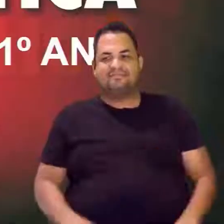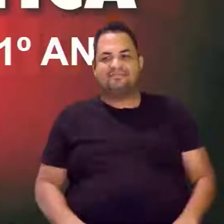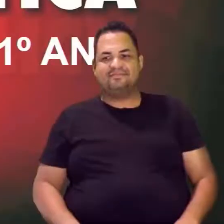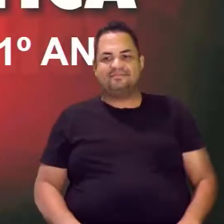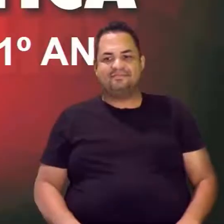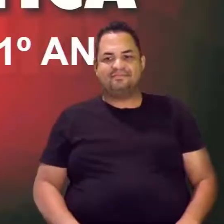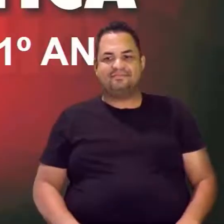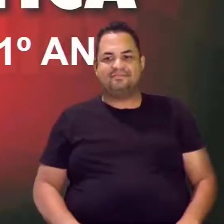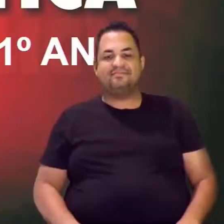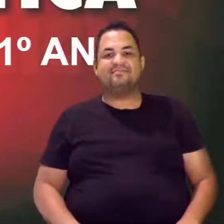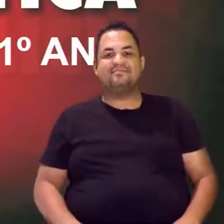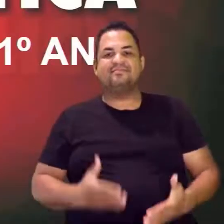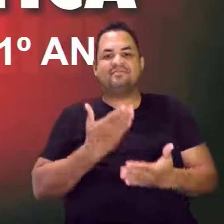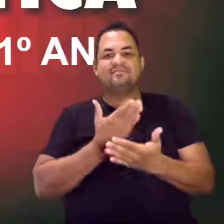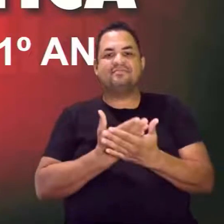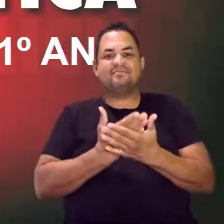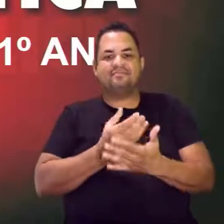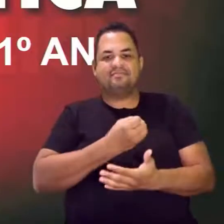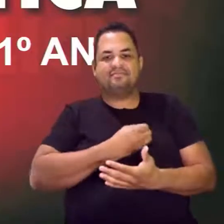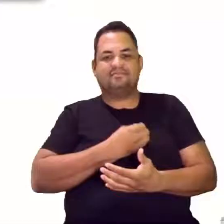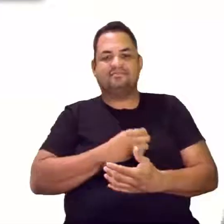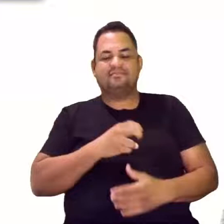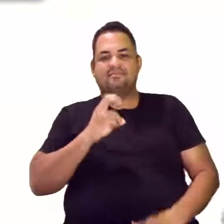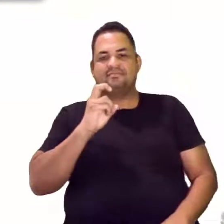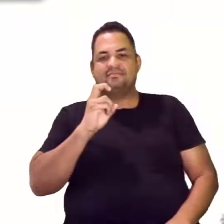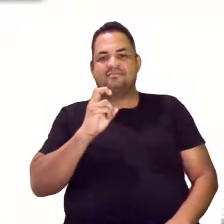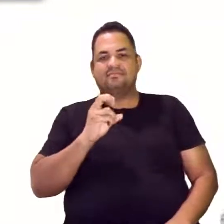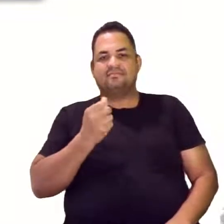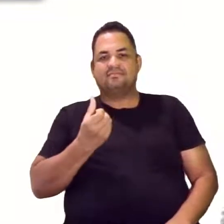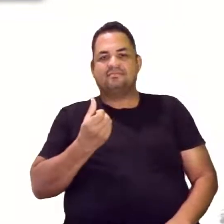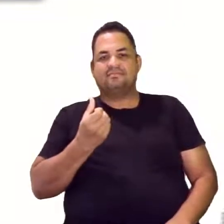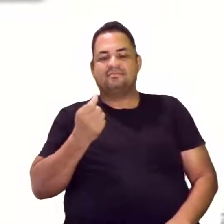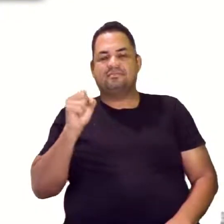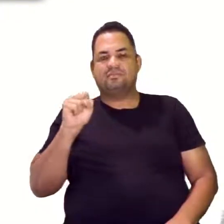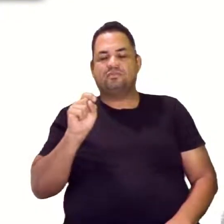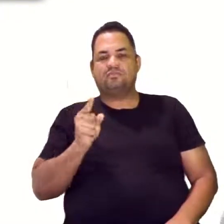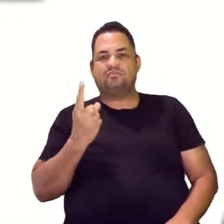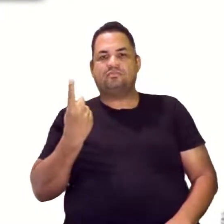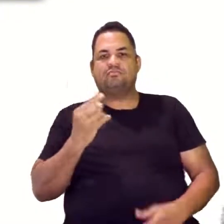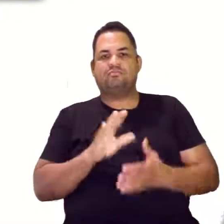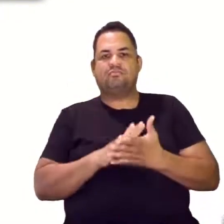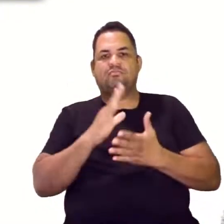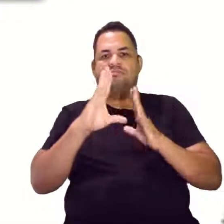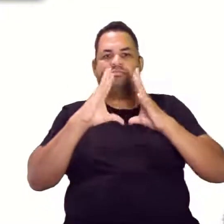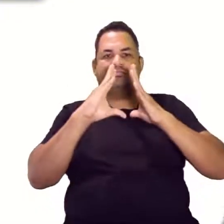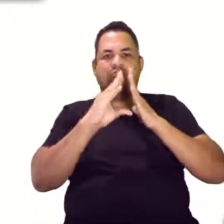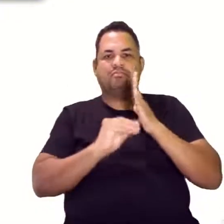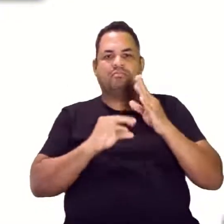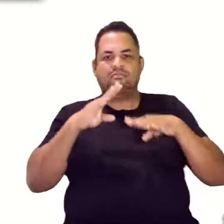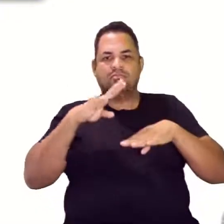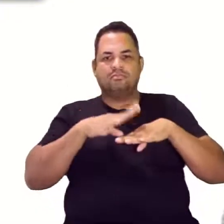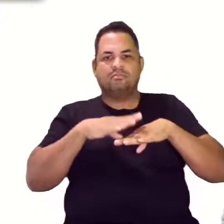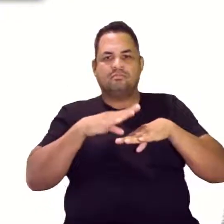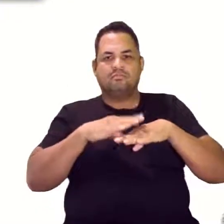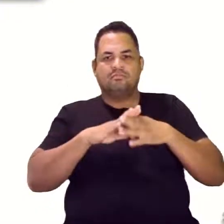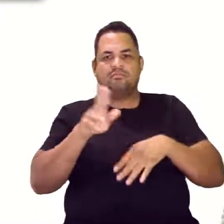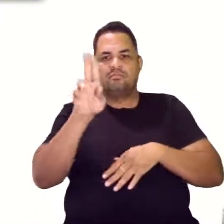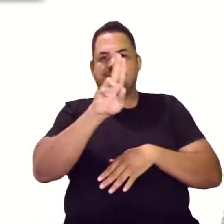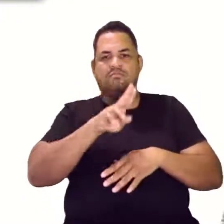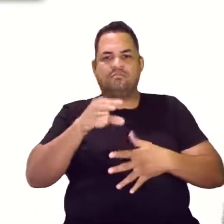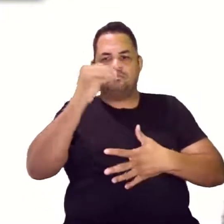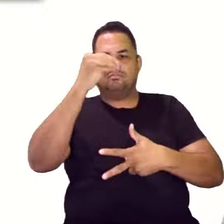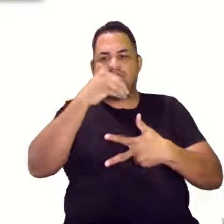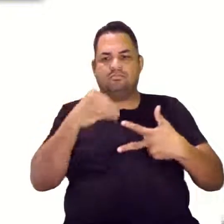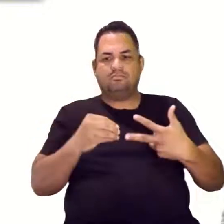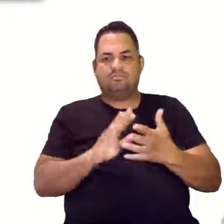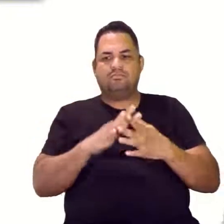isso mesmo. Então, na aula 58.1, a gente tem aí a parte de conteúdos matemáticos aplicado em questões